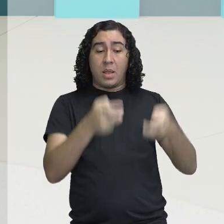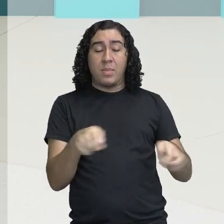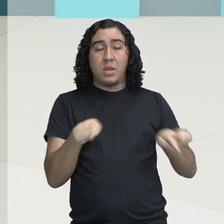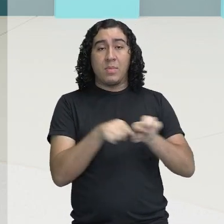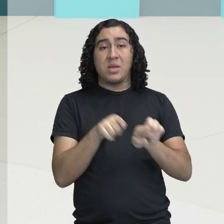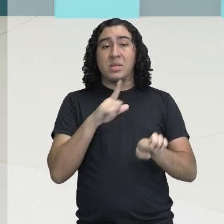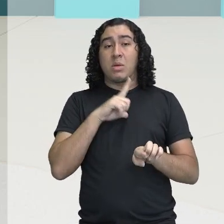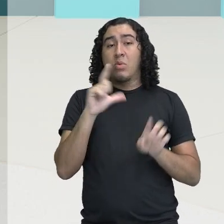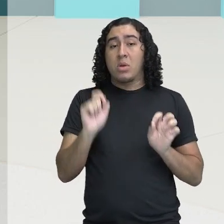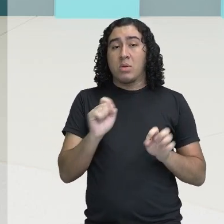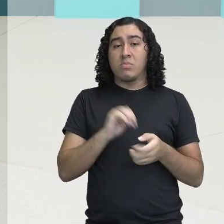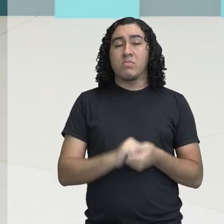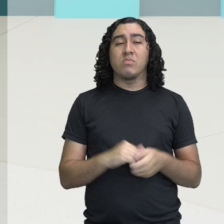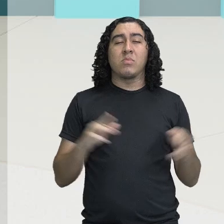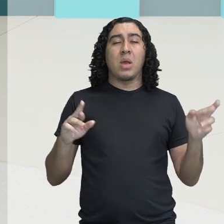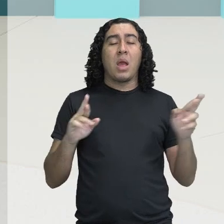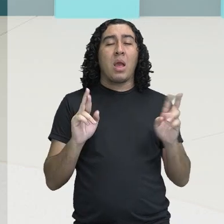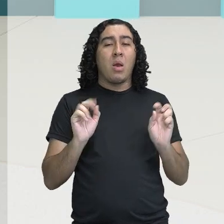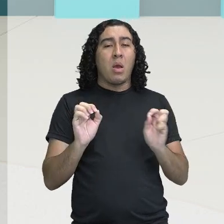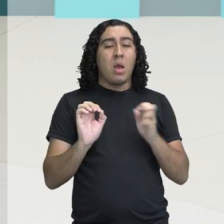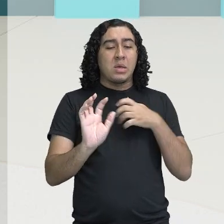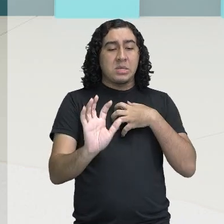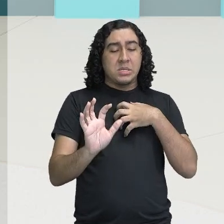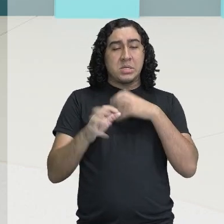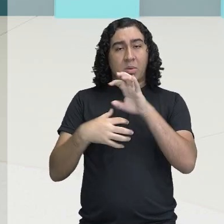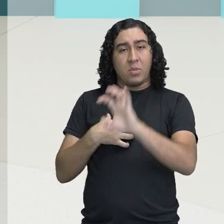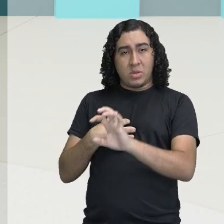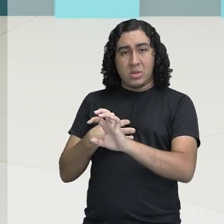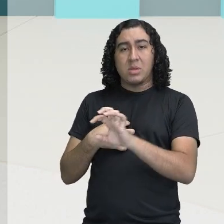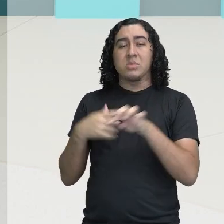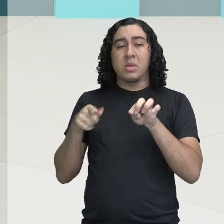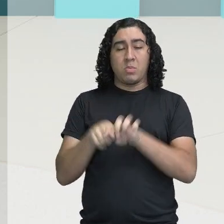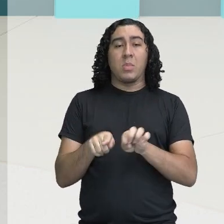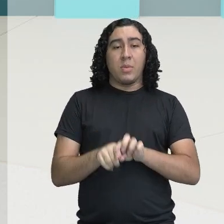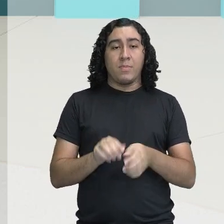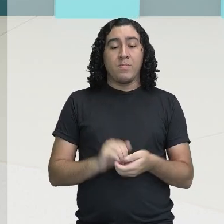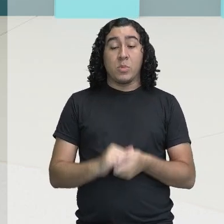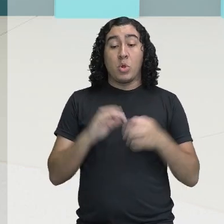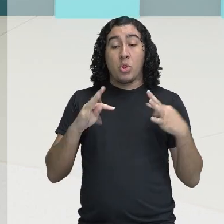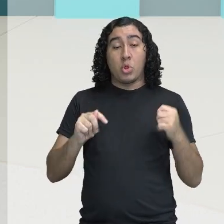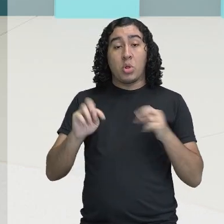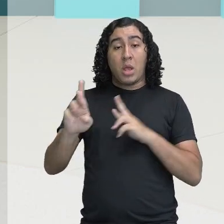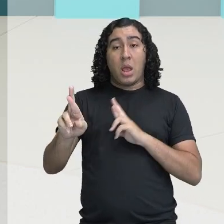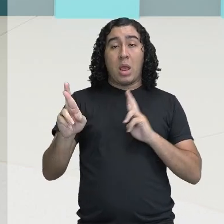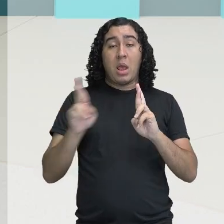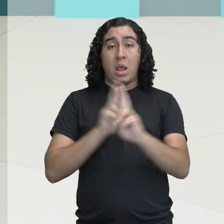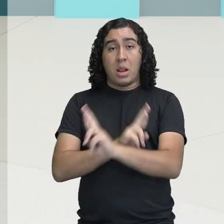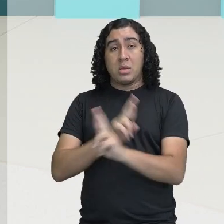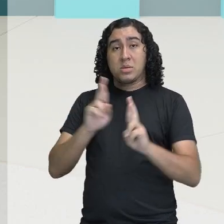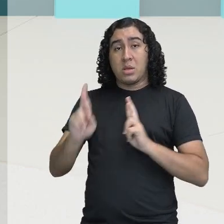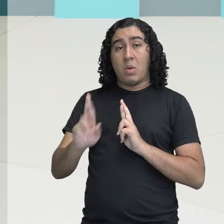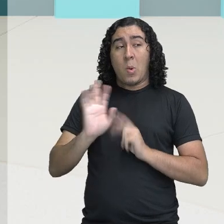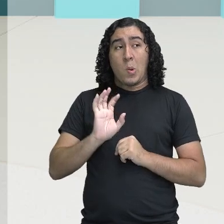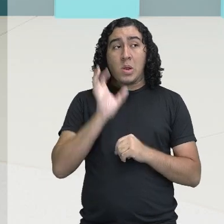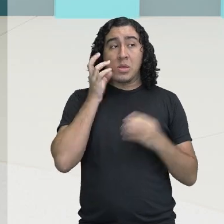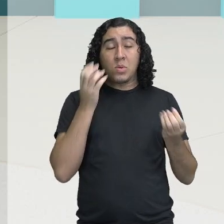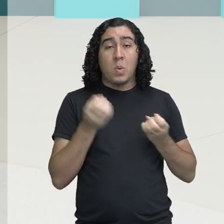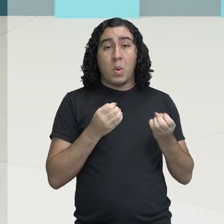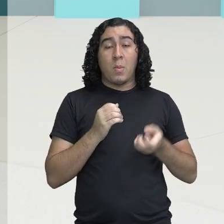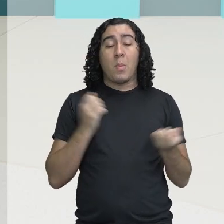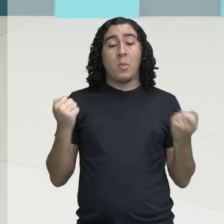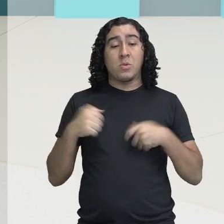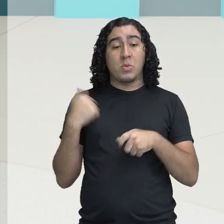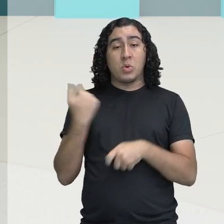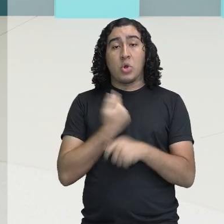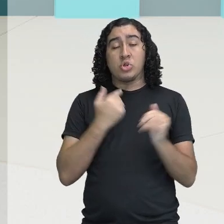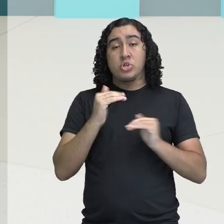o quê? Uma reciprocidade. Todas essas relações, elas vão acontecendo para o